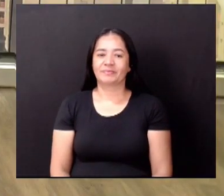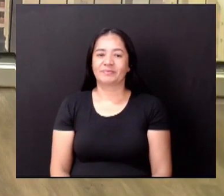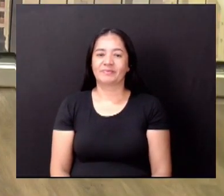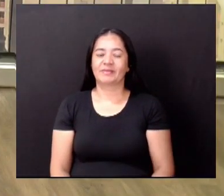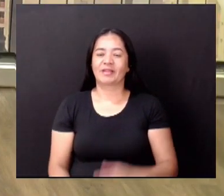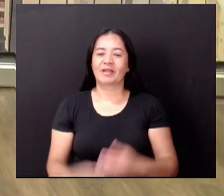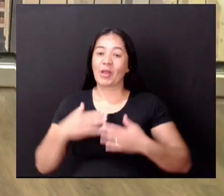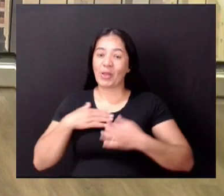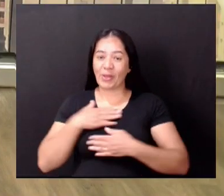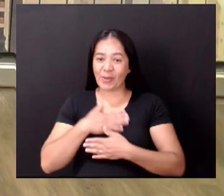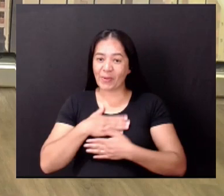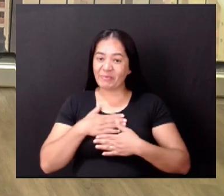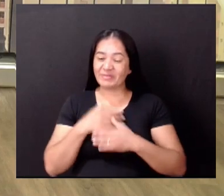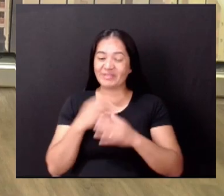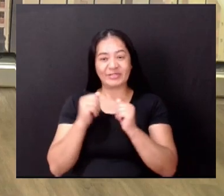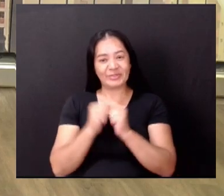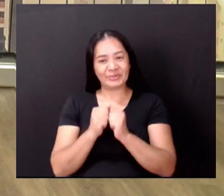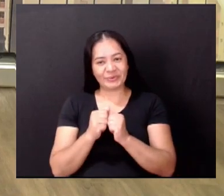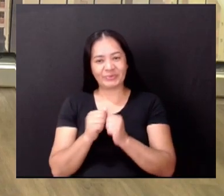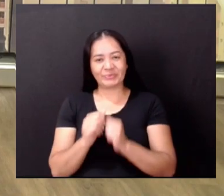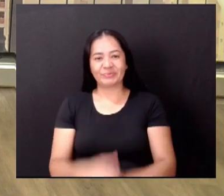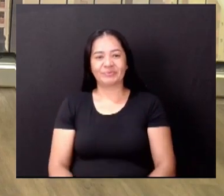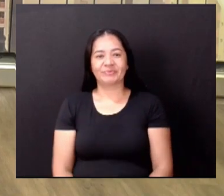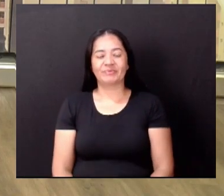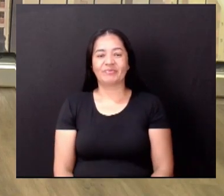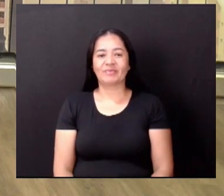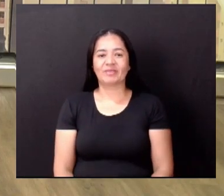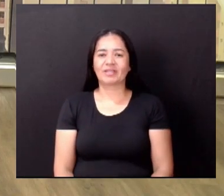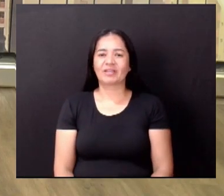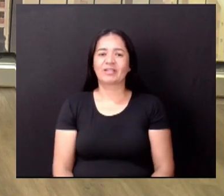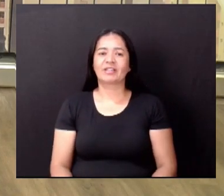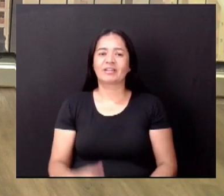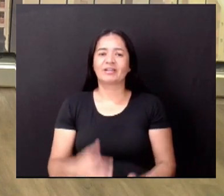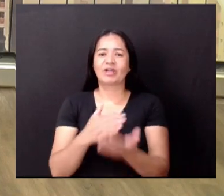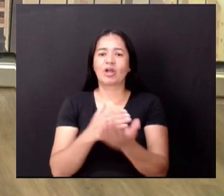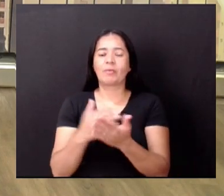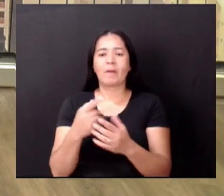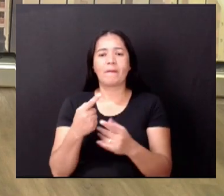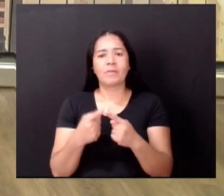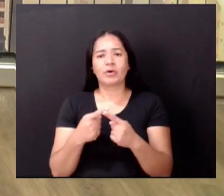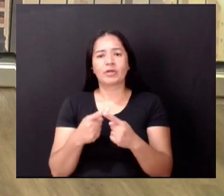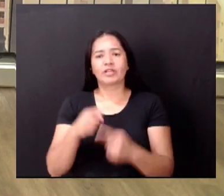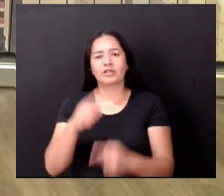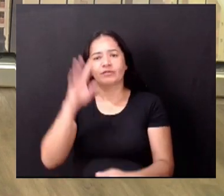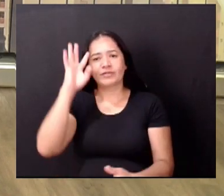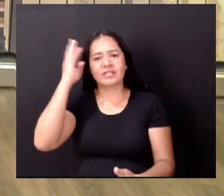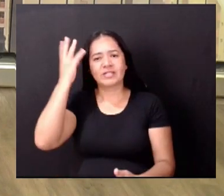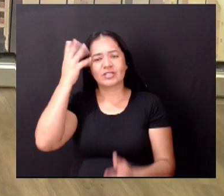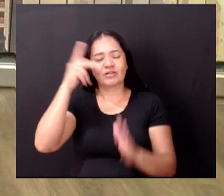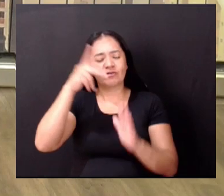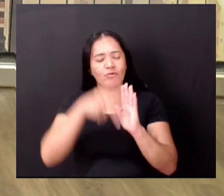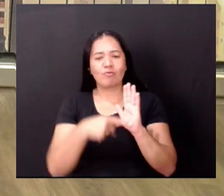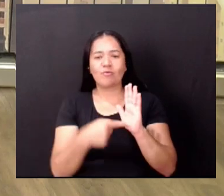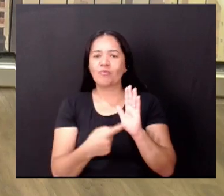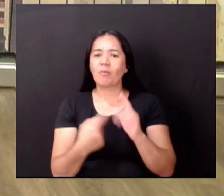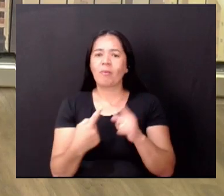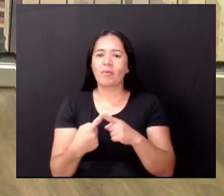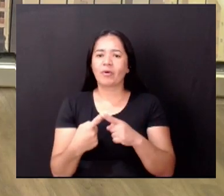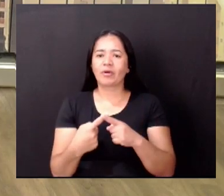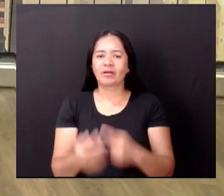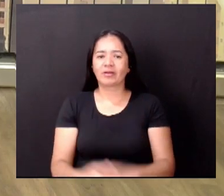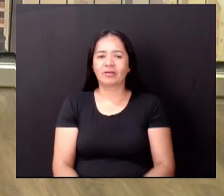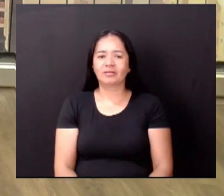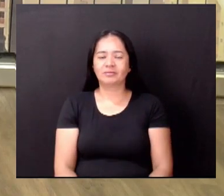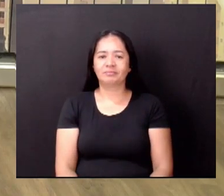Denise. É um prazer, Alexandra. Denise, queria que você começasse contando por que você resolveu fazer esse